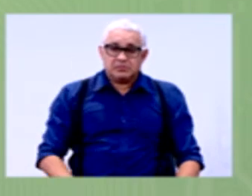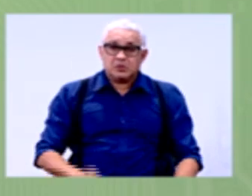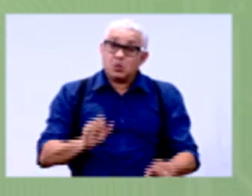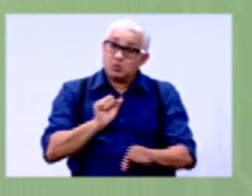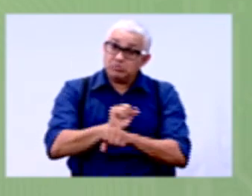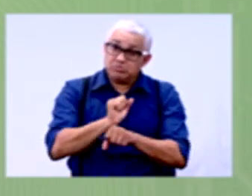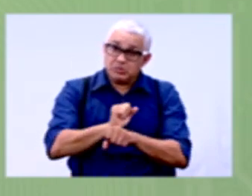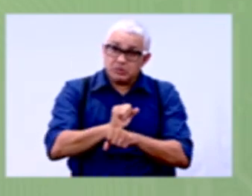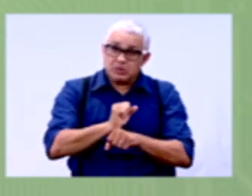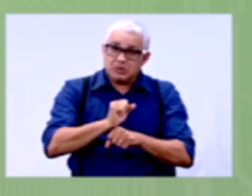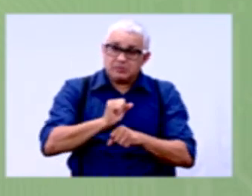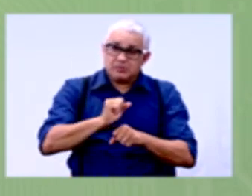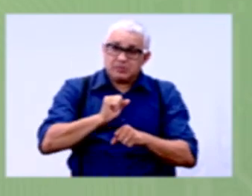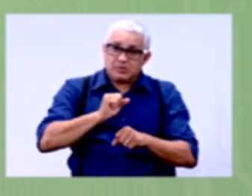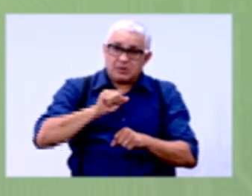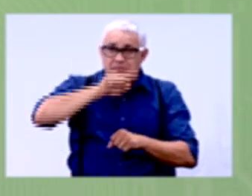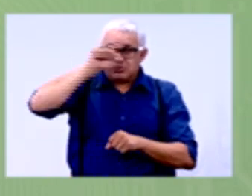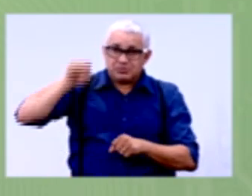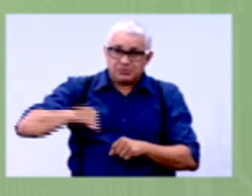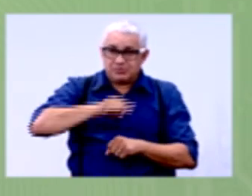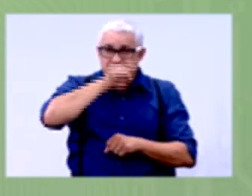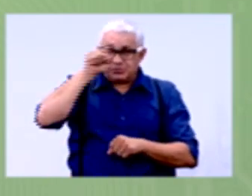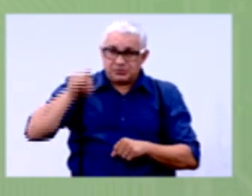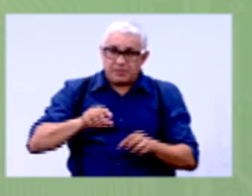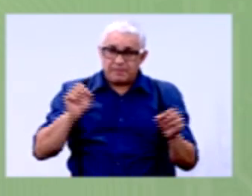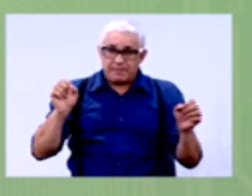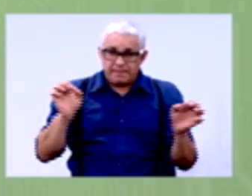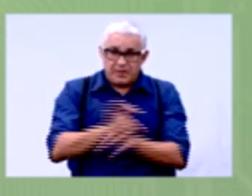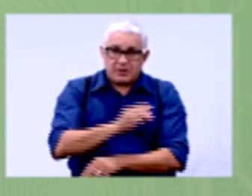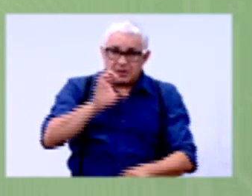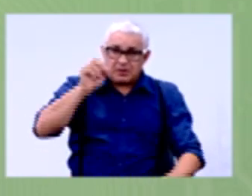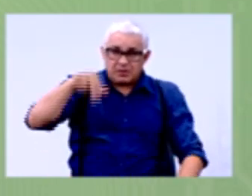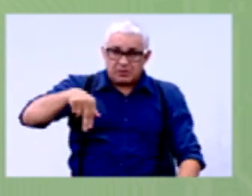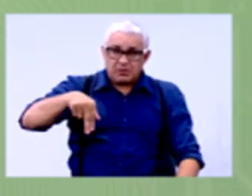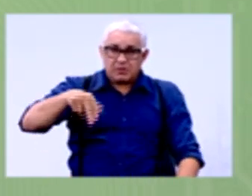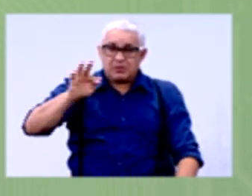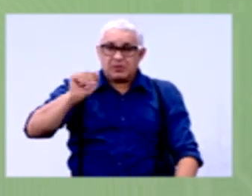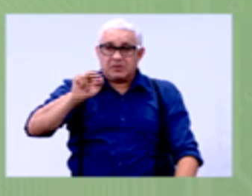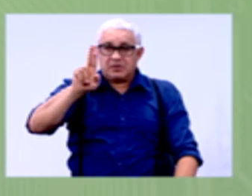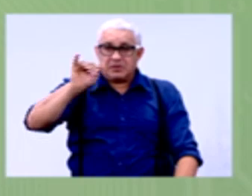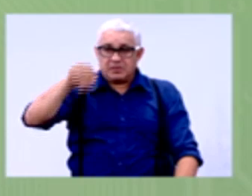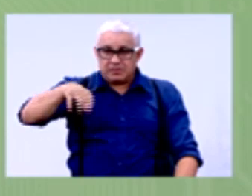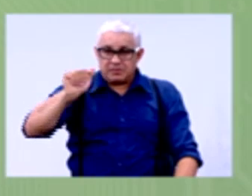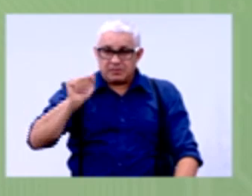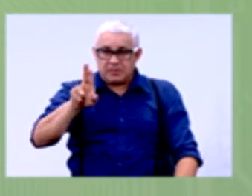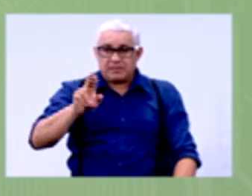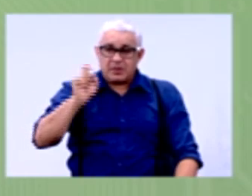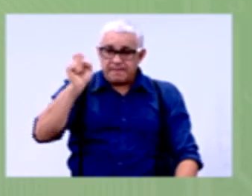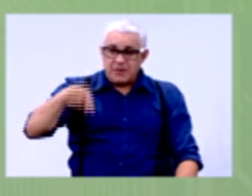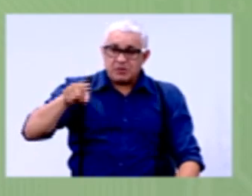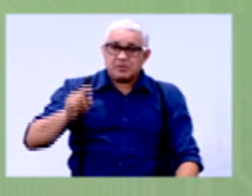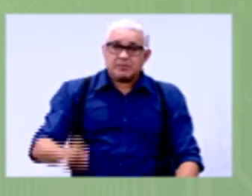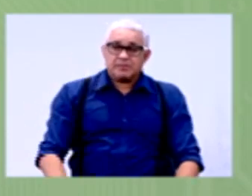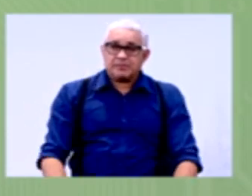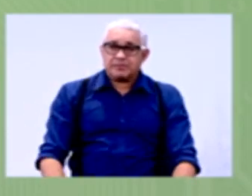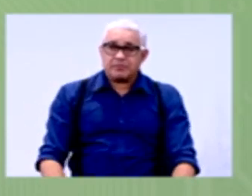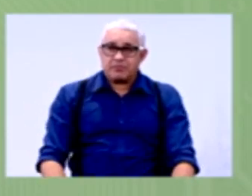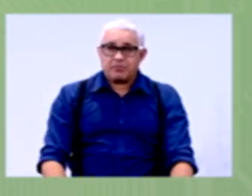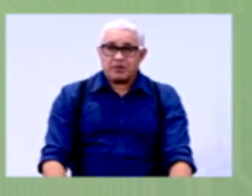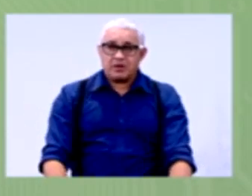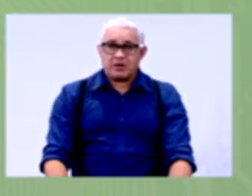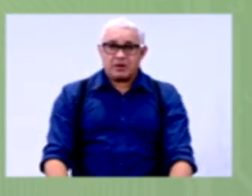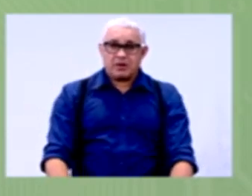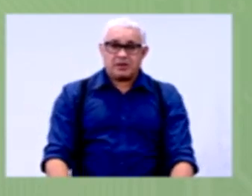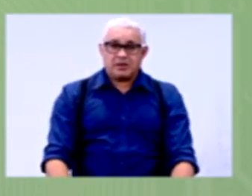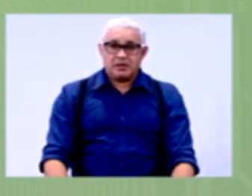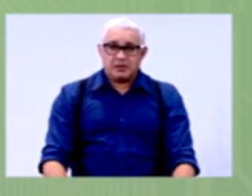né? Após o botão confirmar da nossa página ser pressionado, né? Quando for clicado,